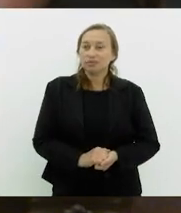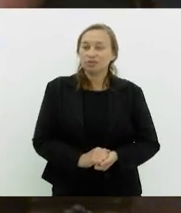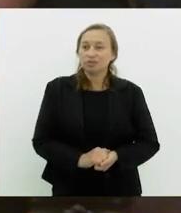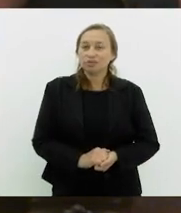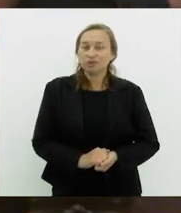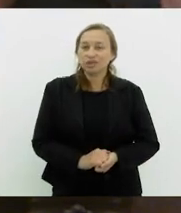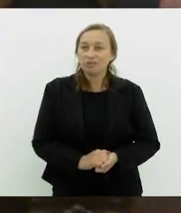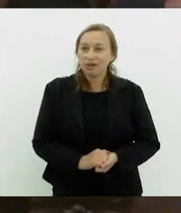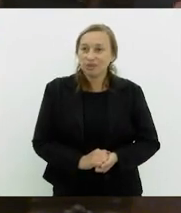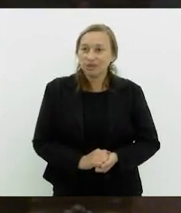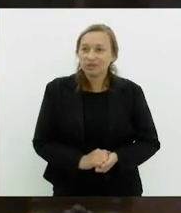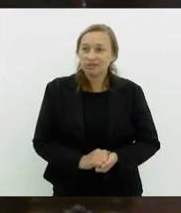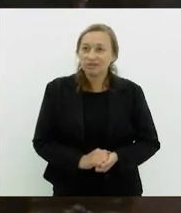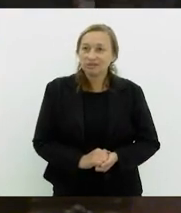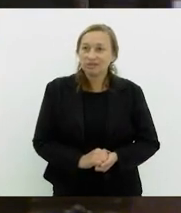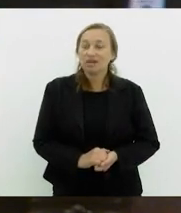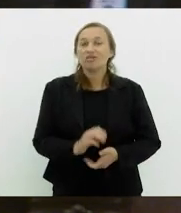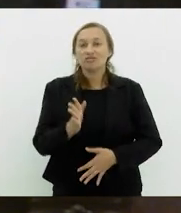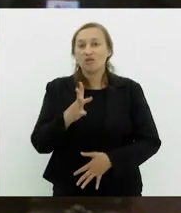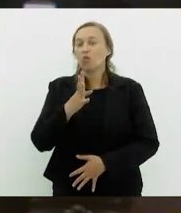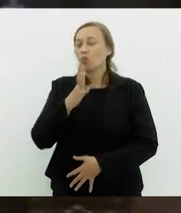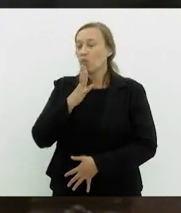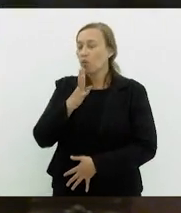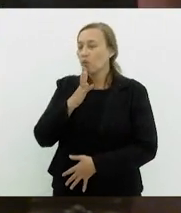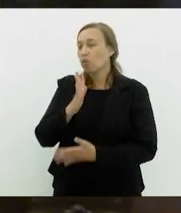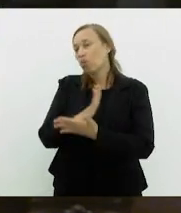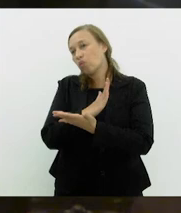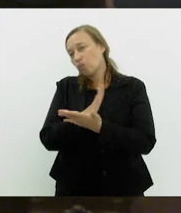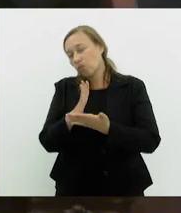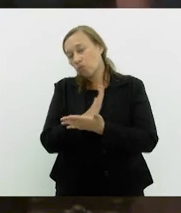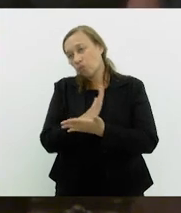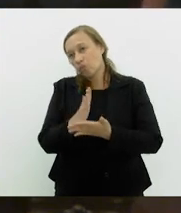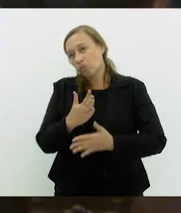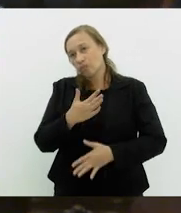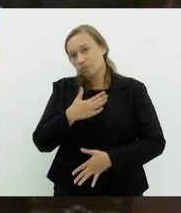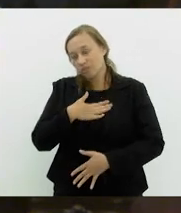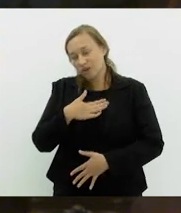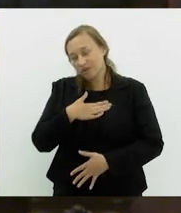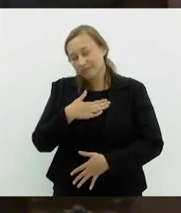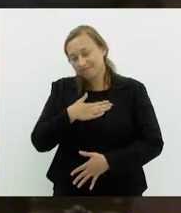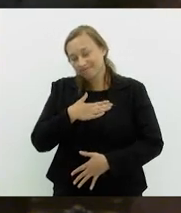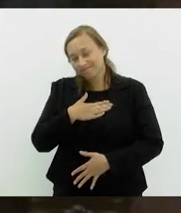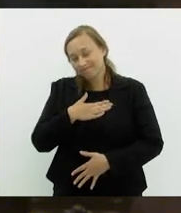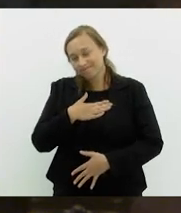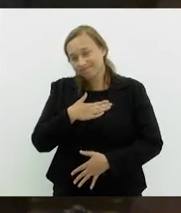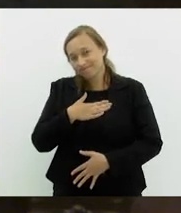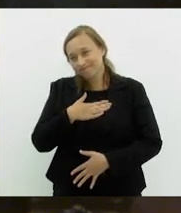aqui, alguns já conhecidos, meus, e por incrível que pareça,